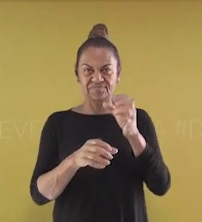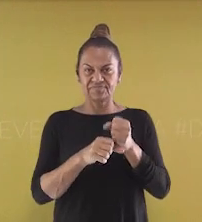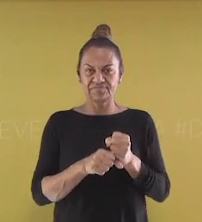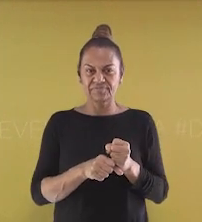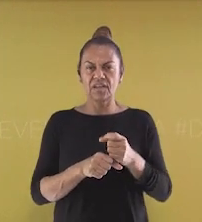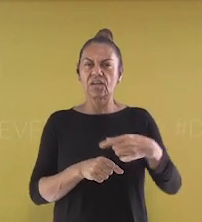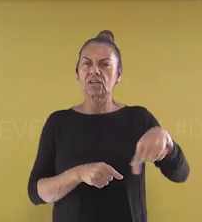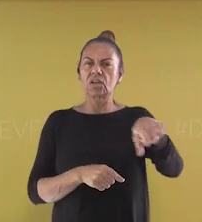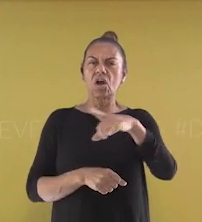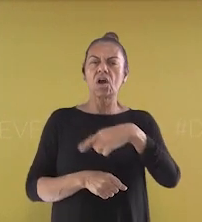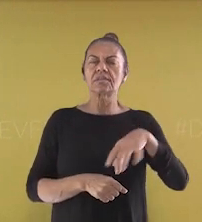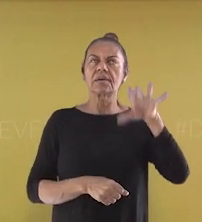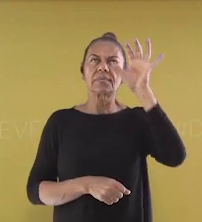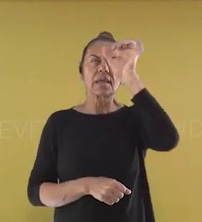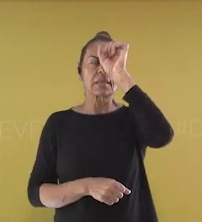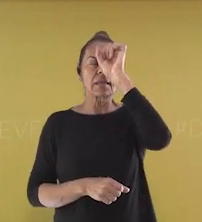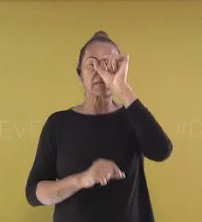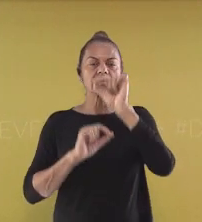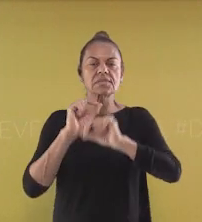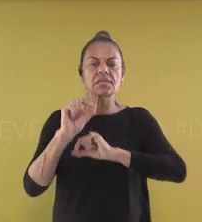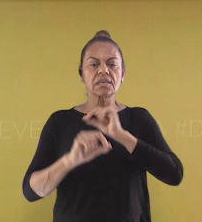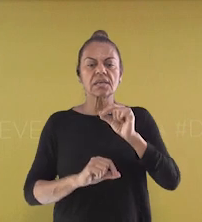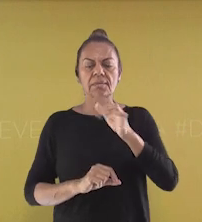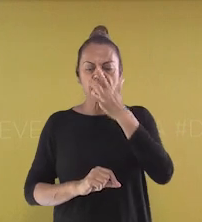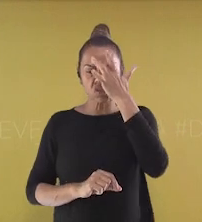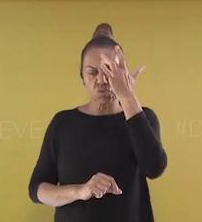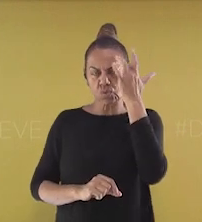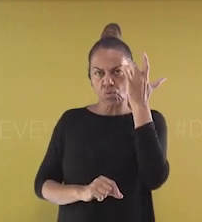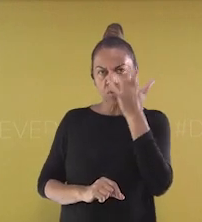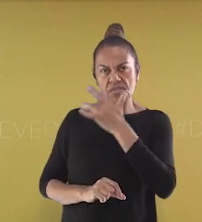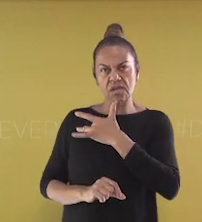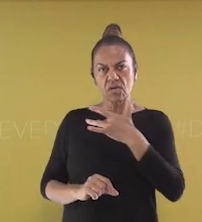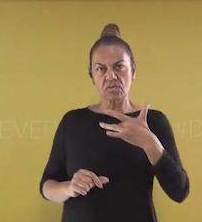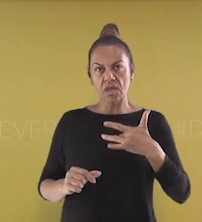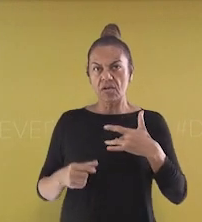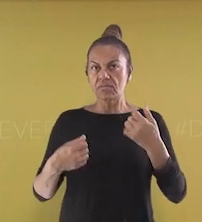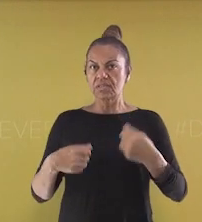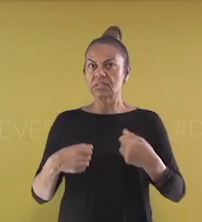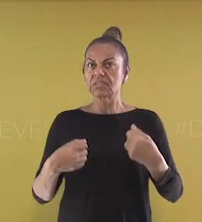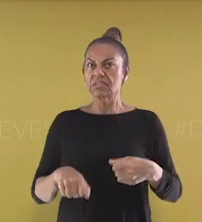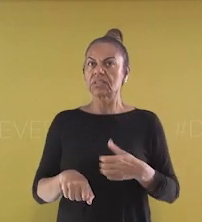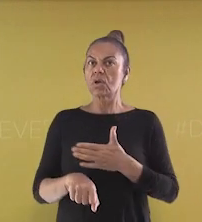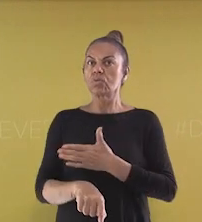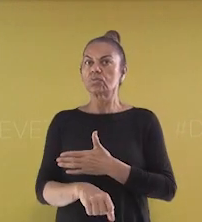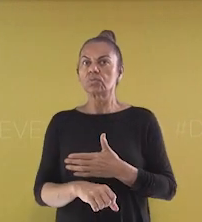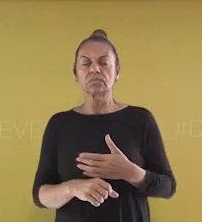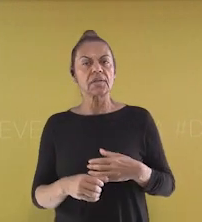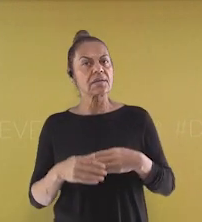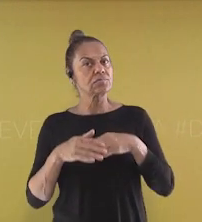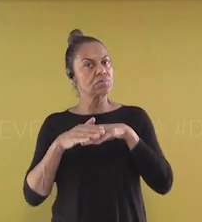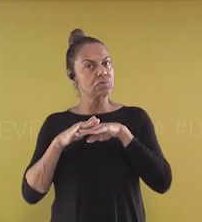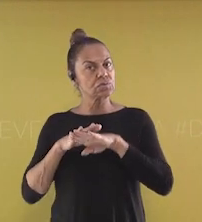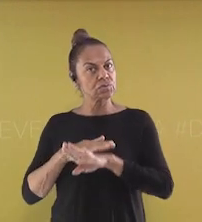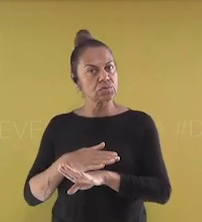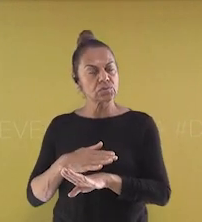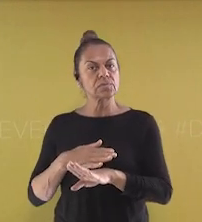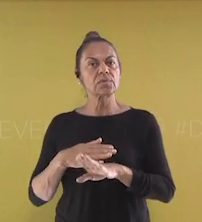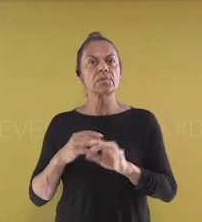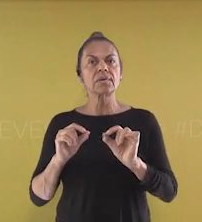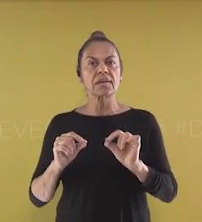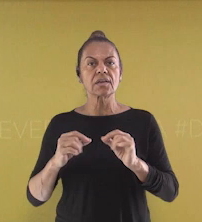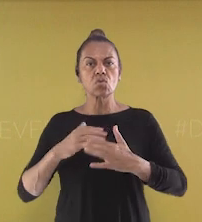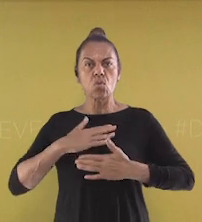vimos. Vimos que para ser uma pessoa saudável, precisamos ter hábitos que equilibram corpo